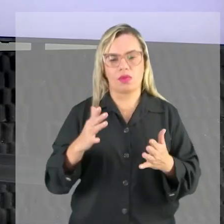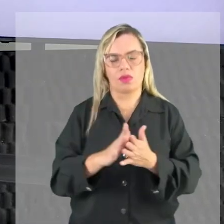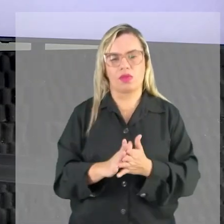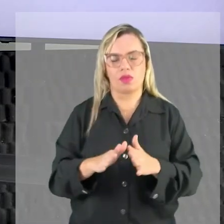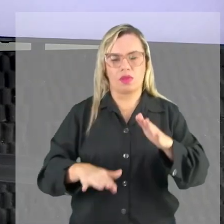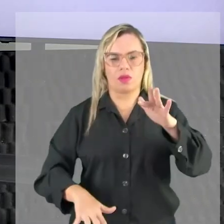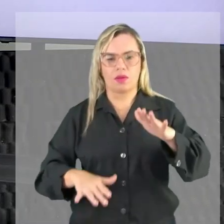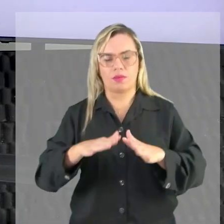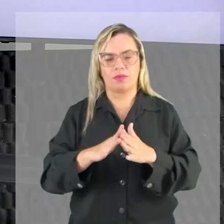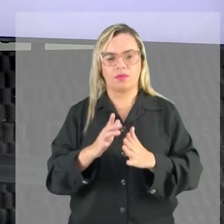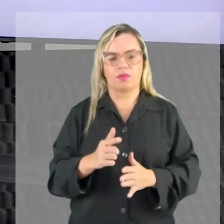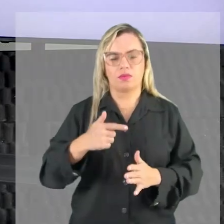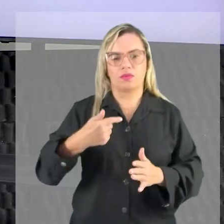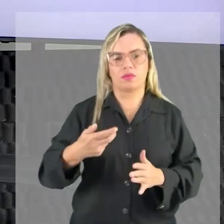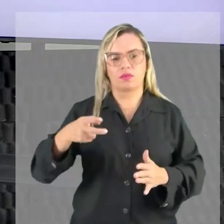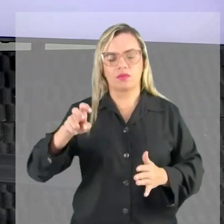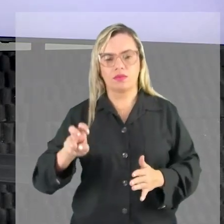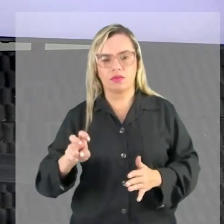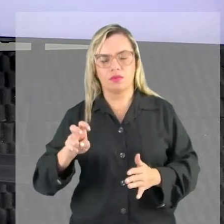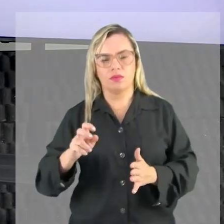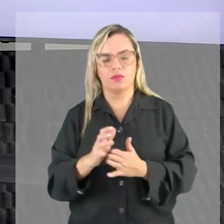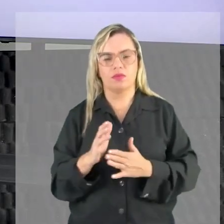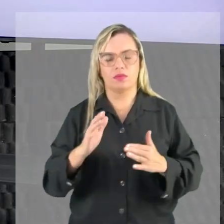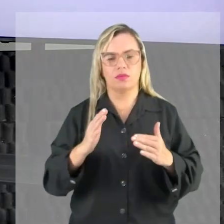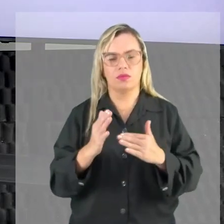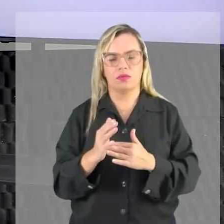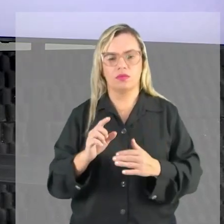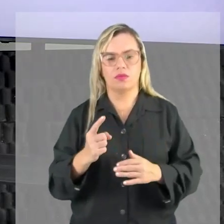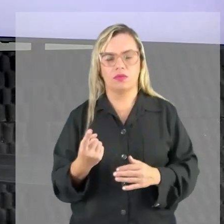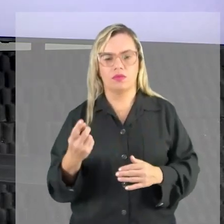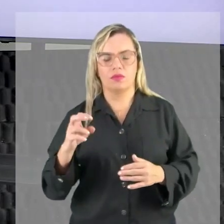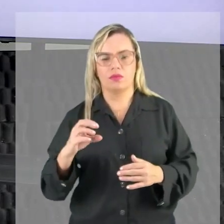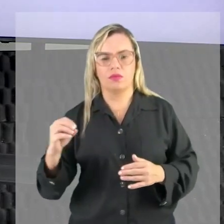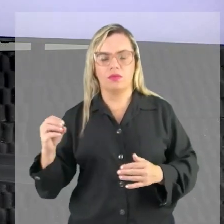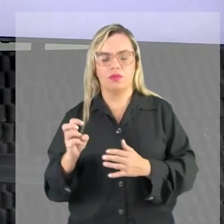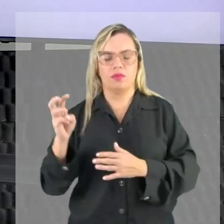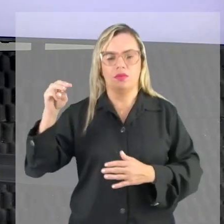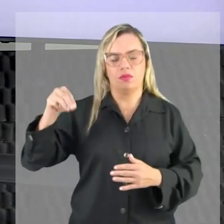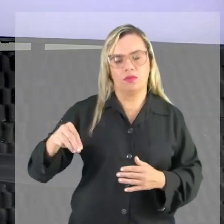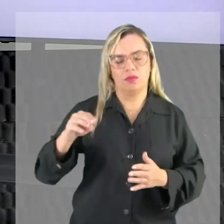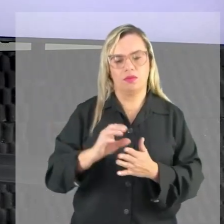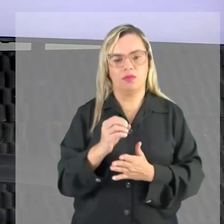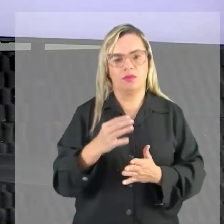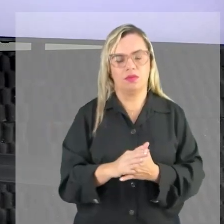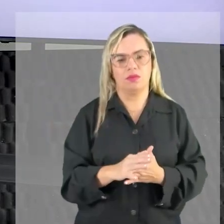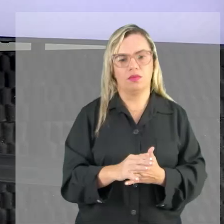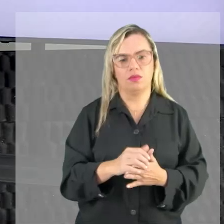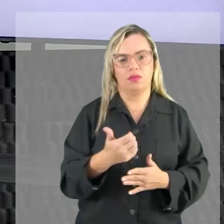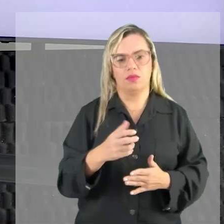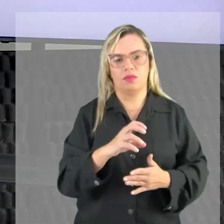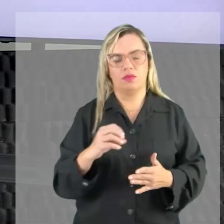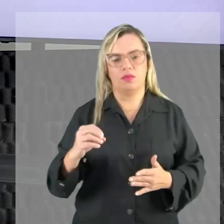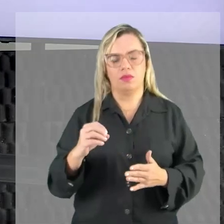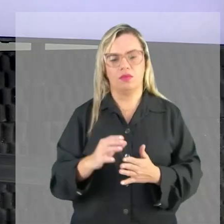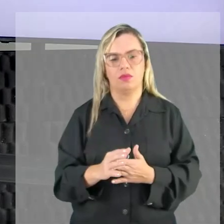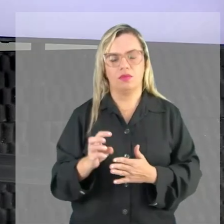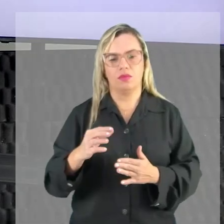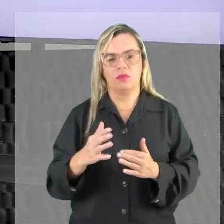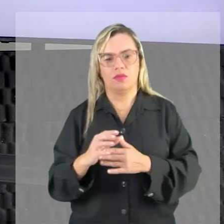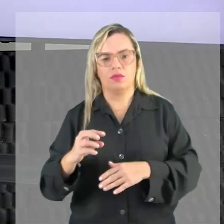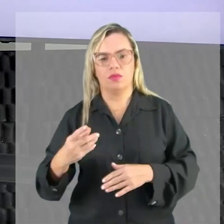de 75 a 150 minutos. Então, ou ele faz 150 e 300 moderado, ou ele